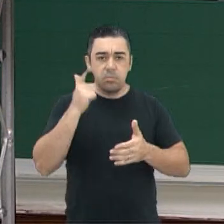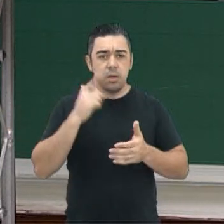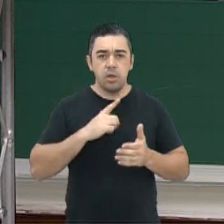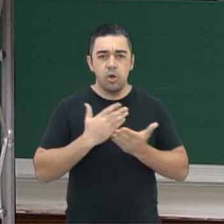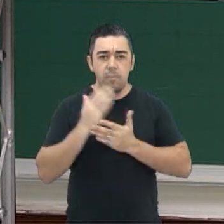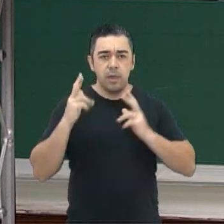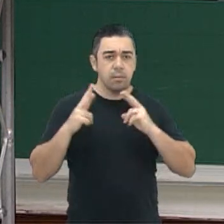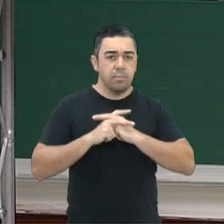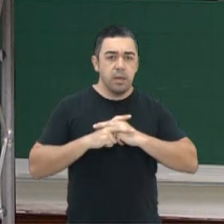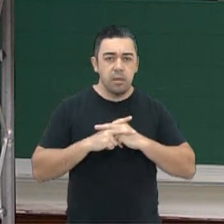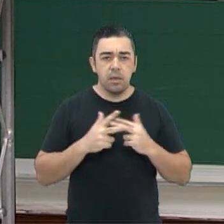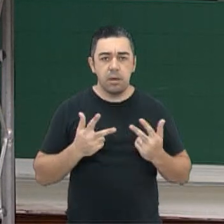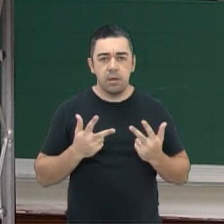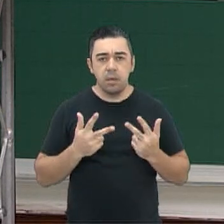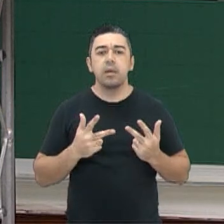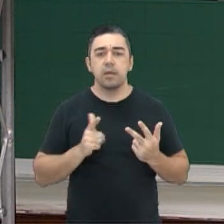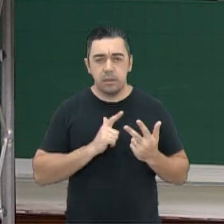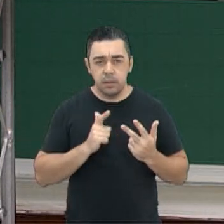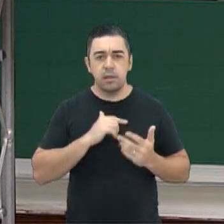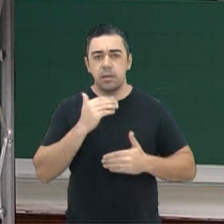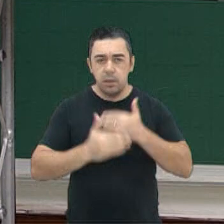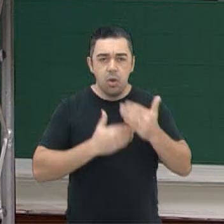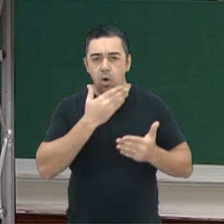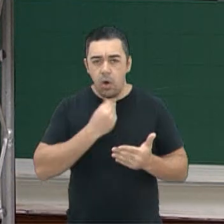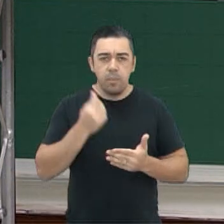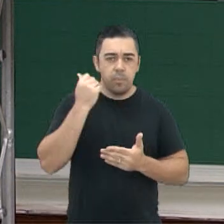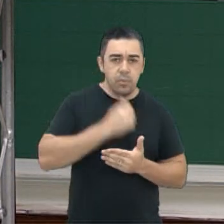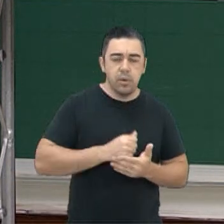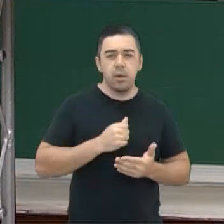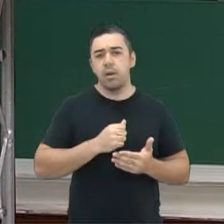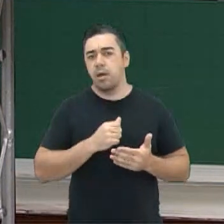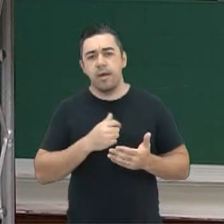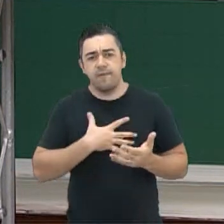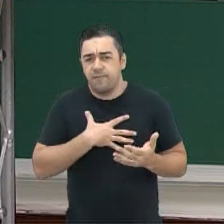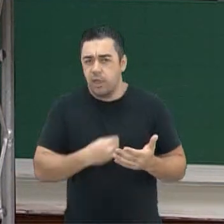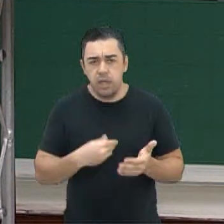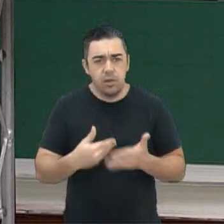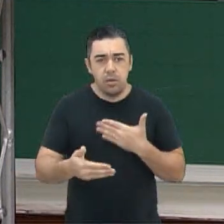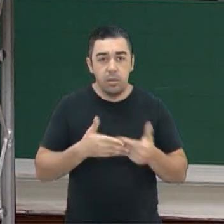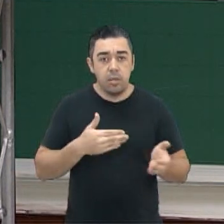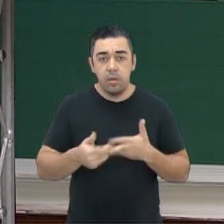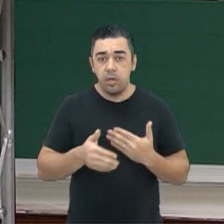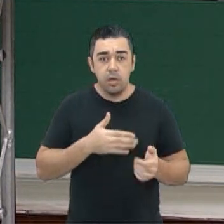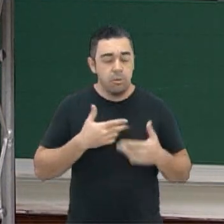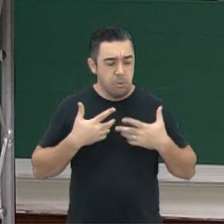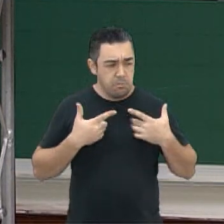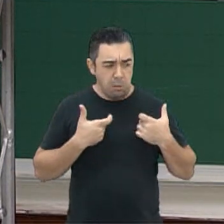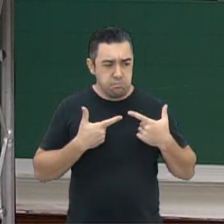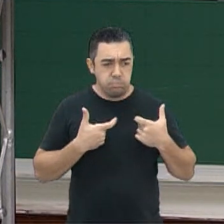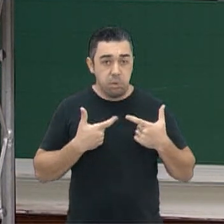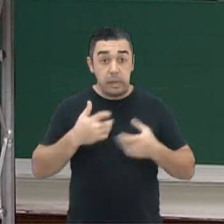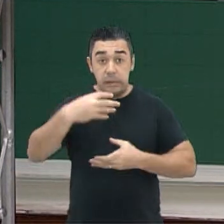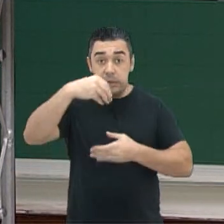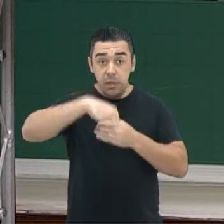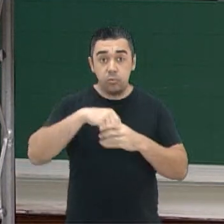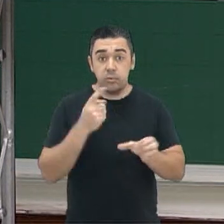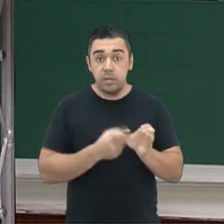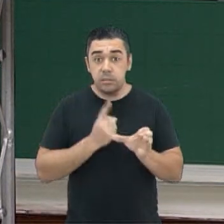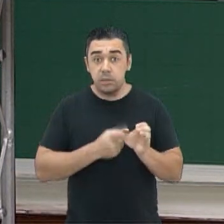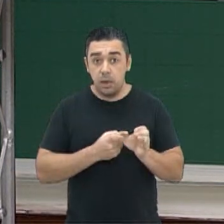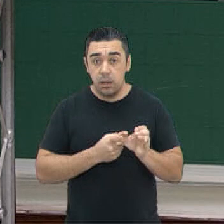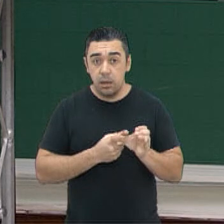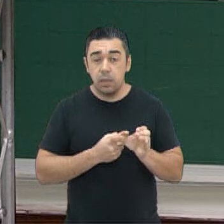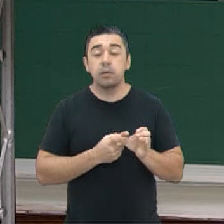uma luta, e a senhora e os filhos embaixo ali do lado no outro quarto, e esse campo de batalha que a cidade